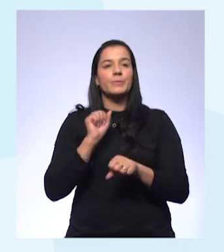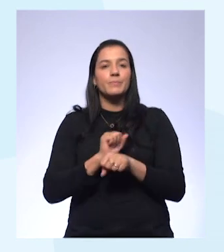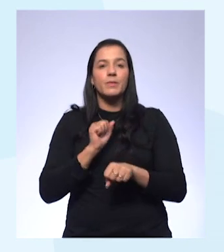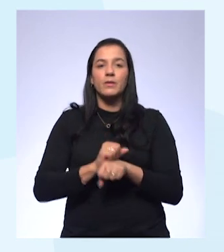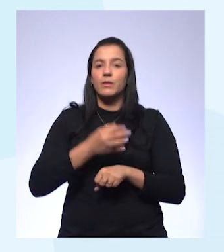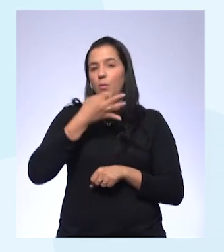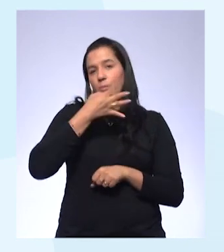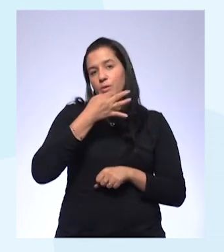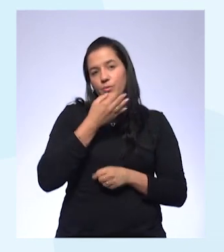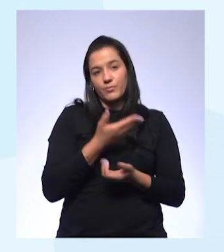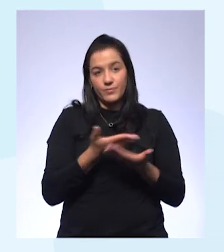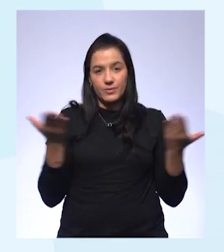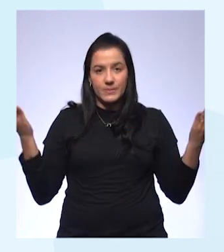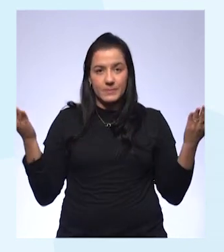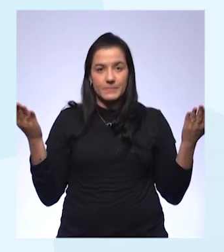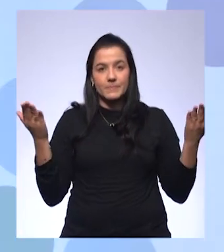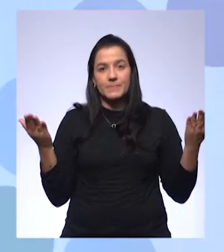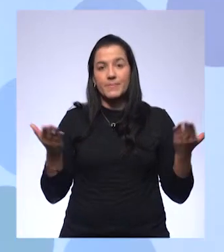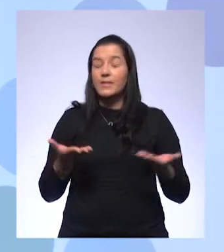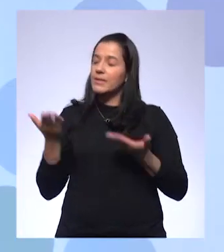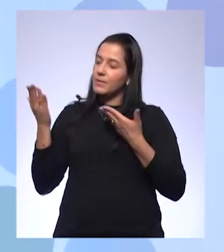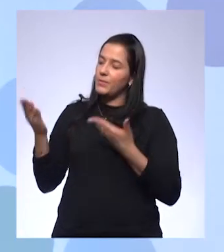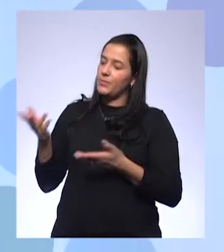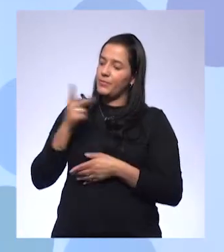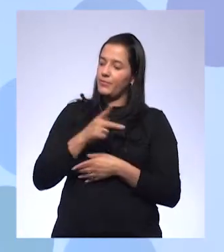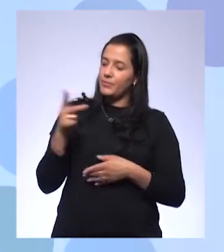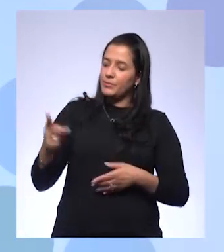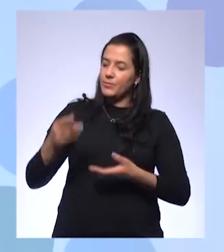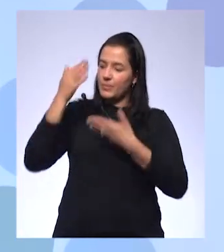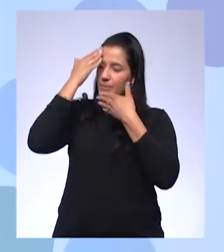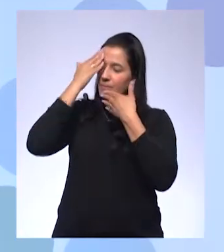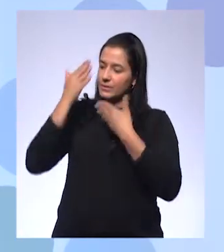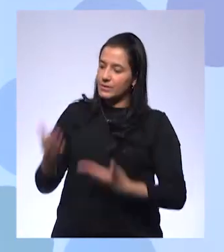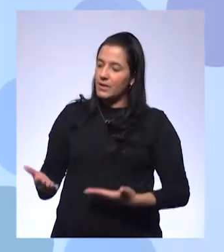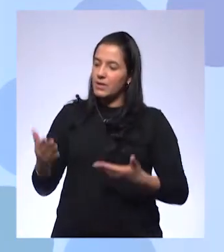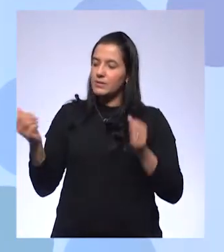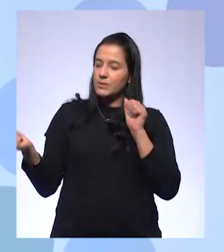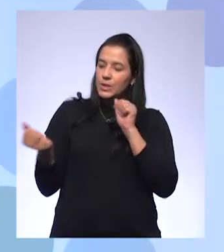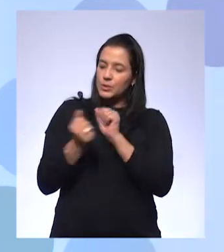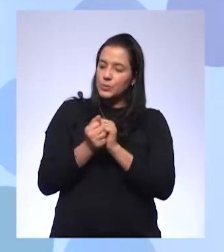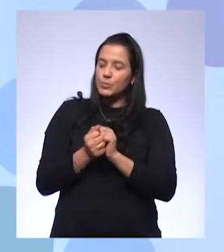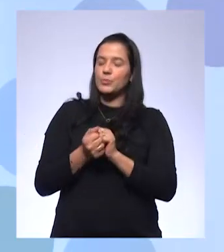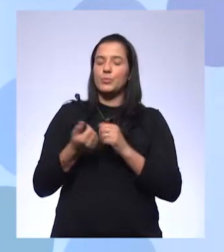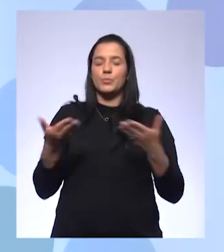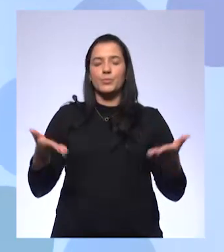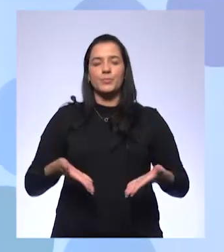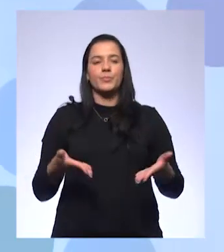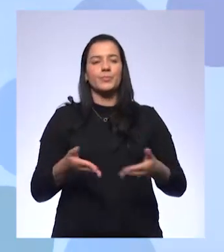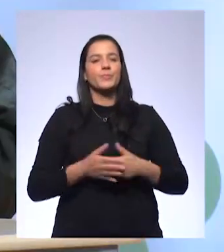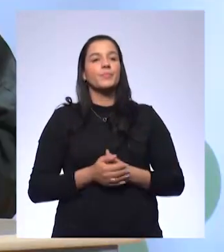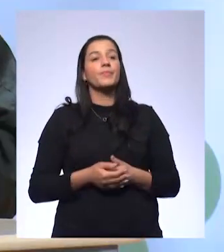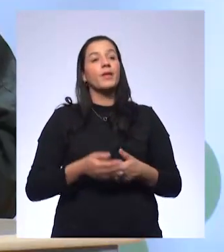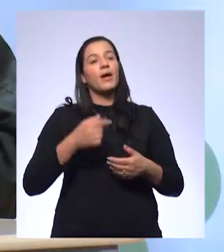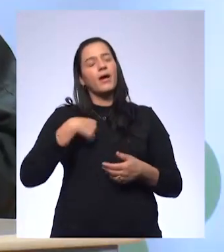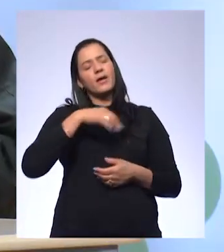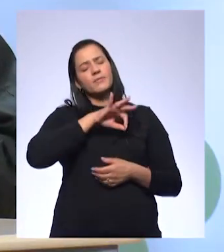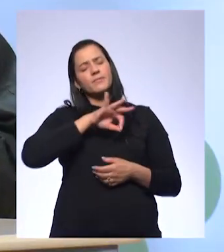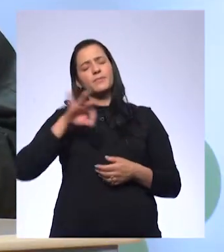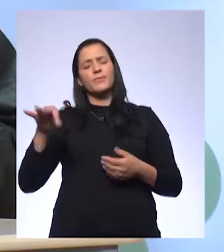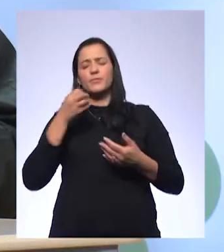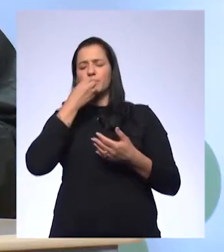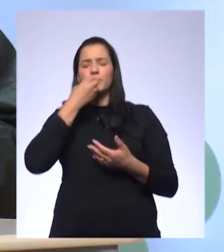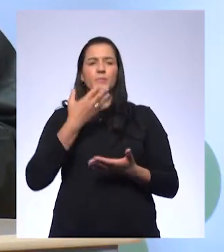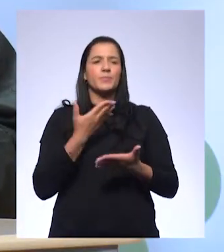opinião de vocês. Professor Carlos, muitíssimo obrigada por acompanhar a nossa aula de hoje. Excelente